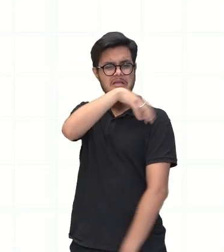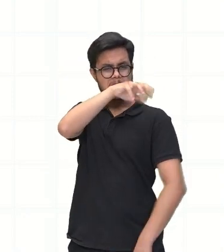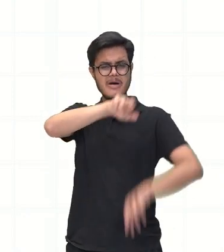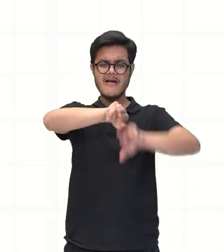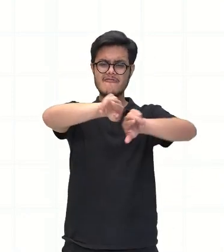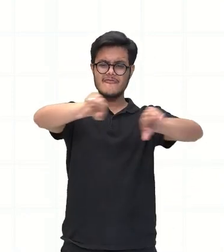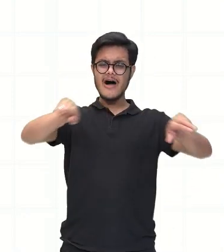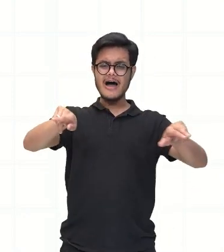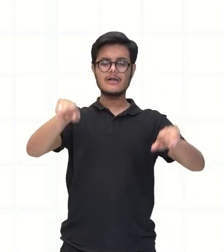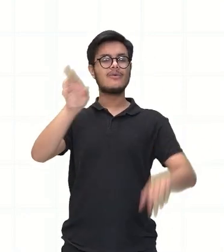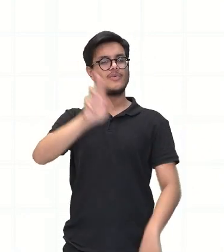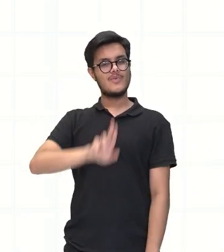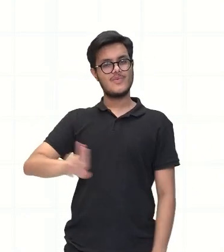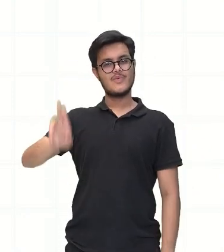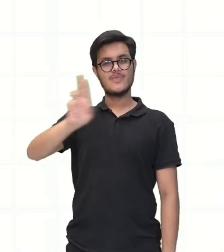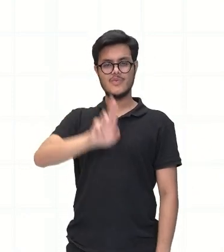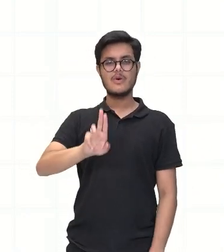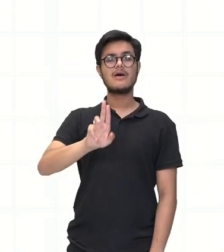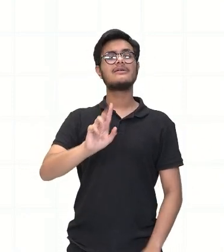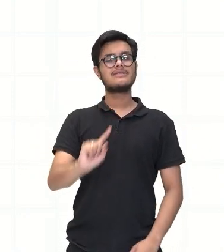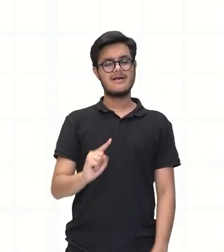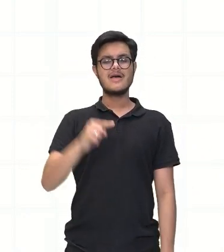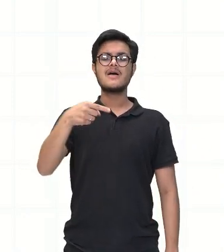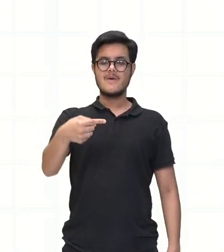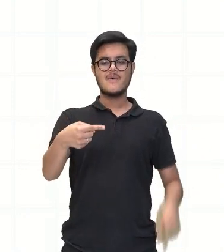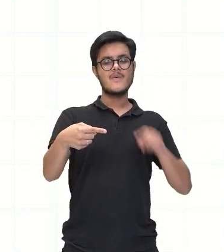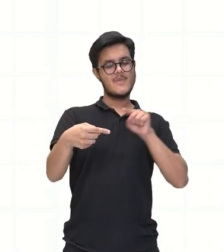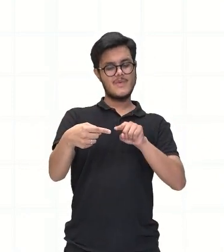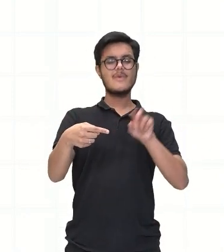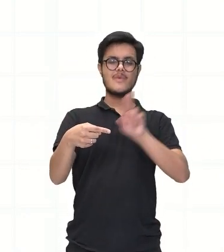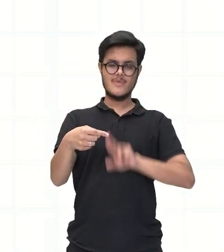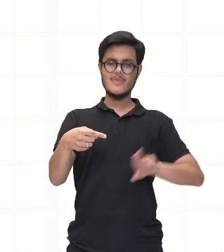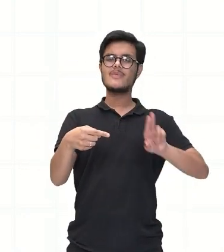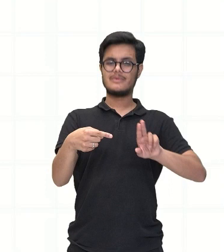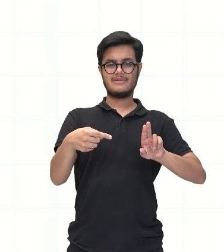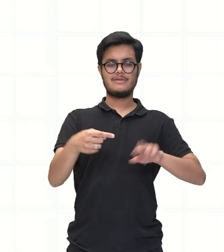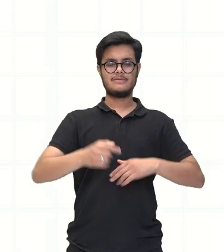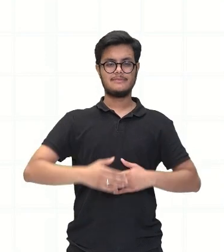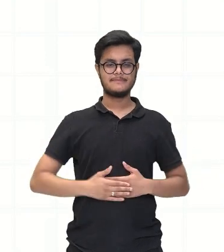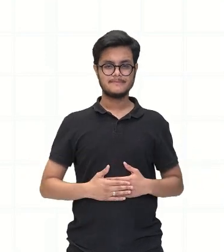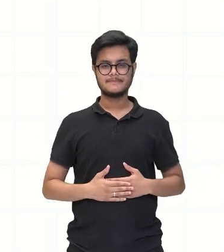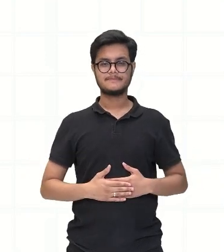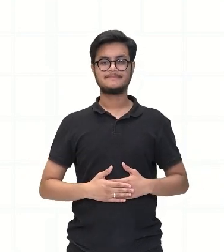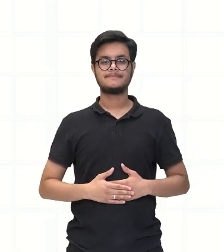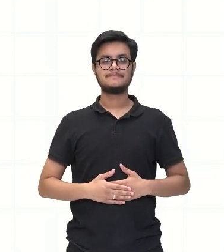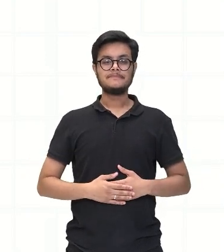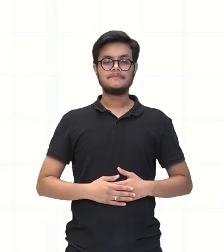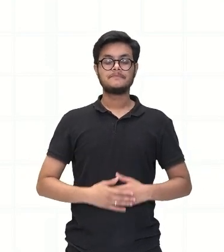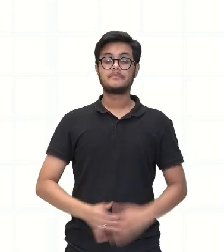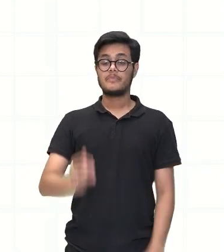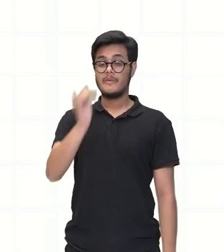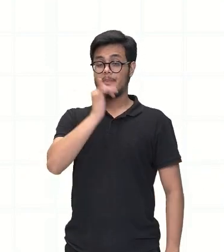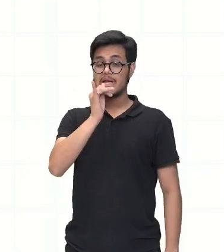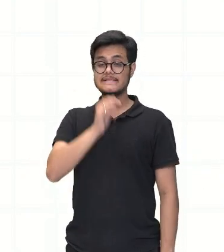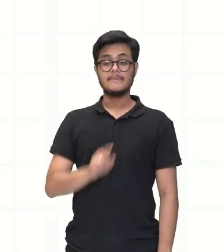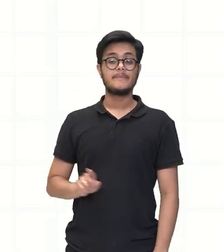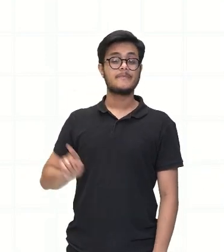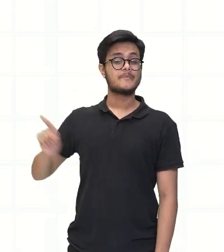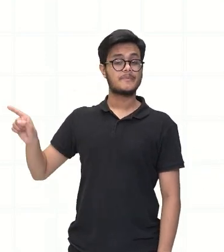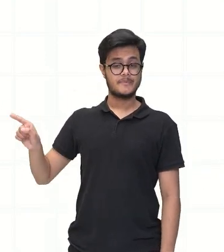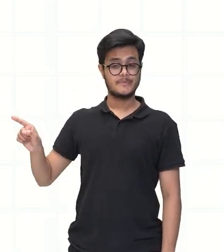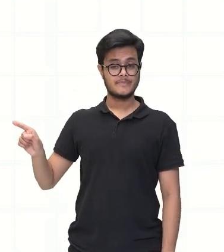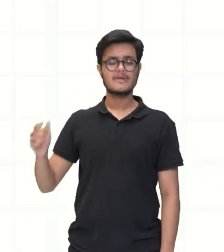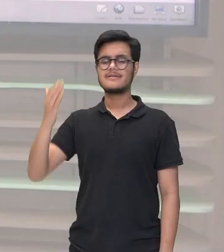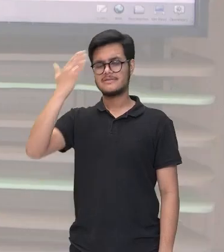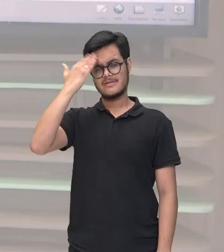animais, você vai utilizar o hífen. Então, olha só, observa aqui. Você